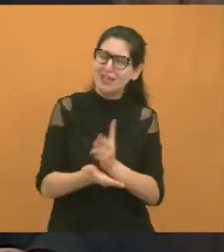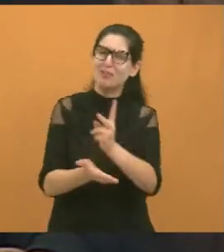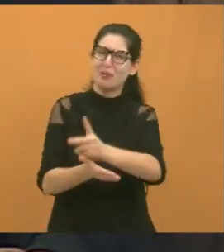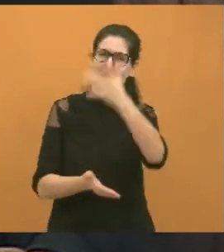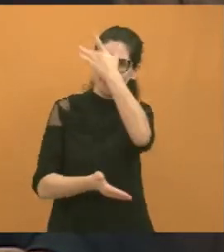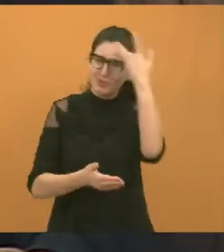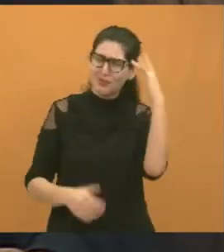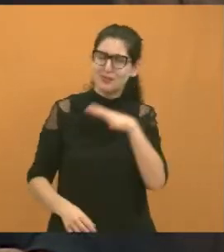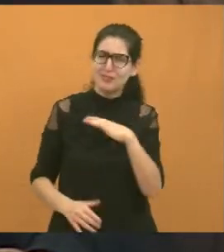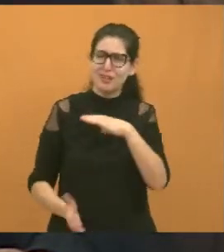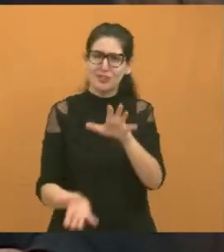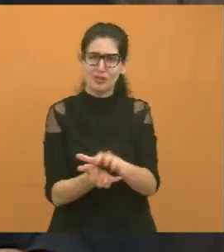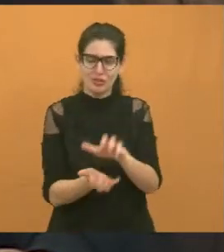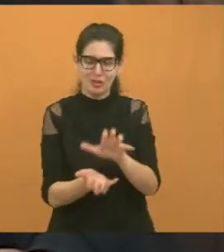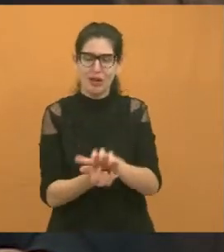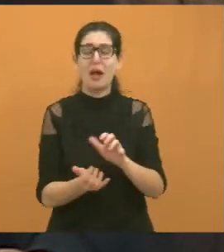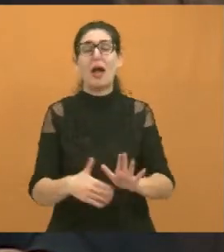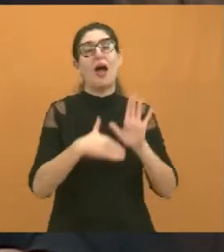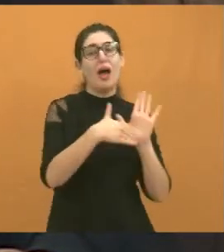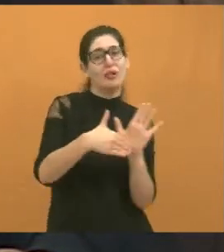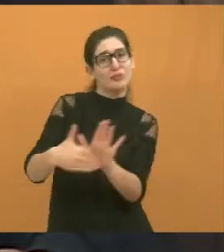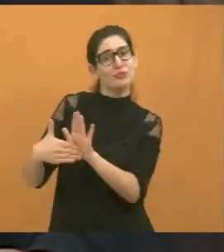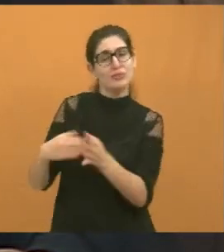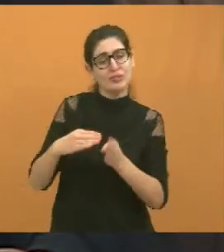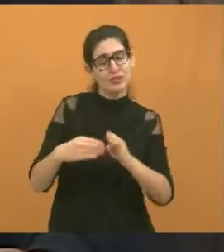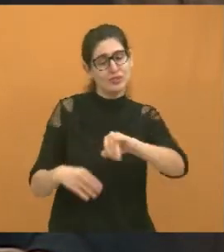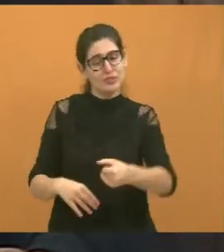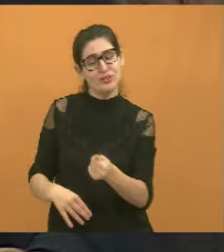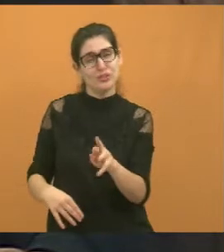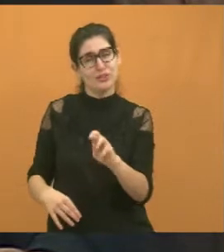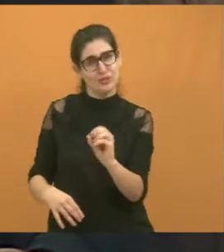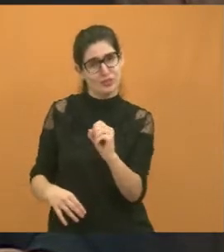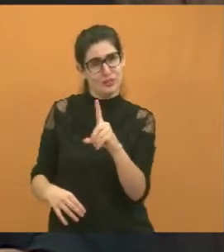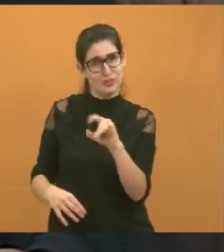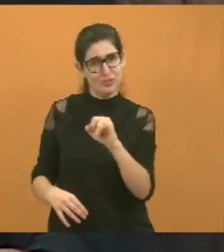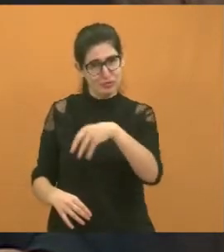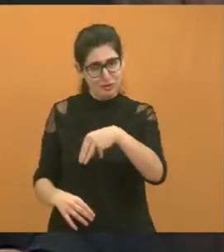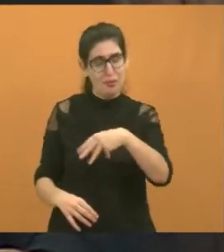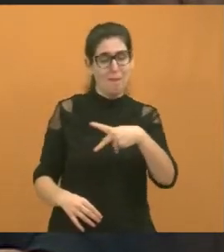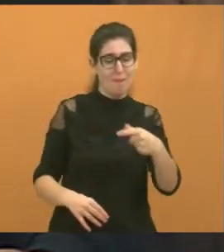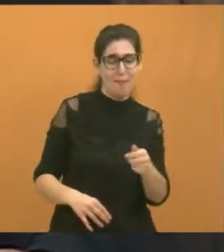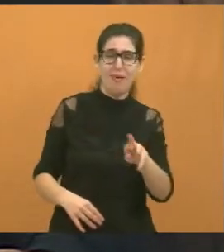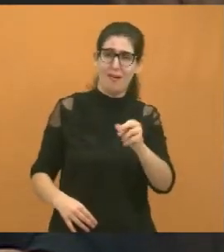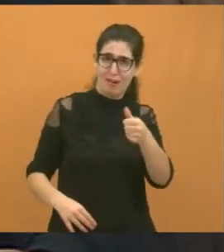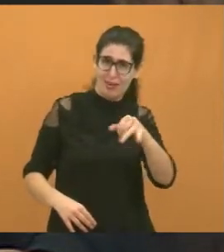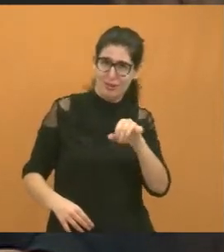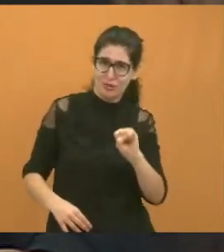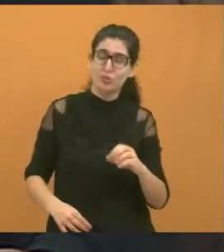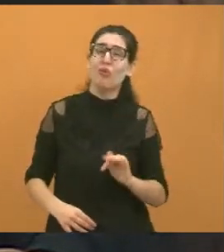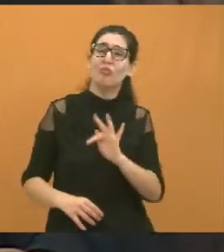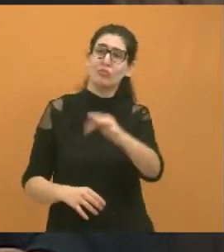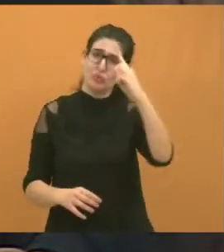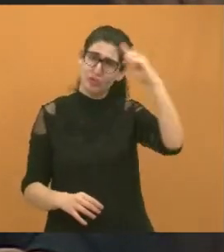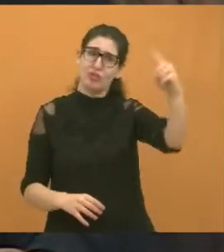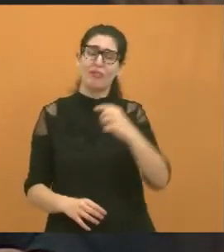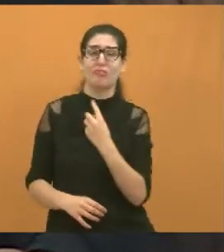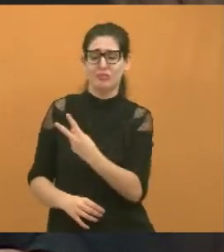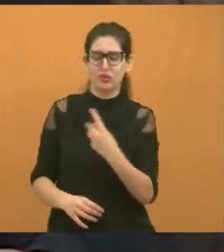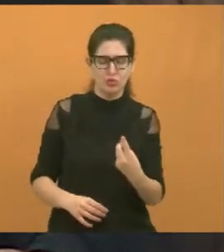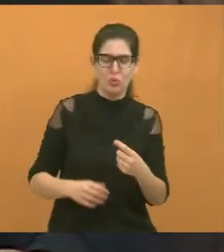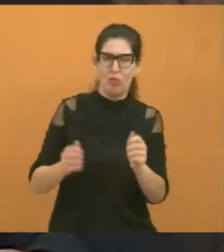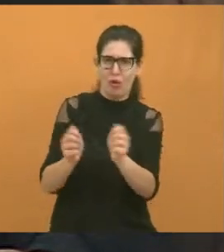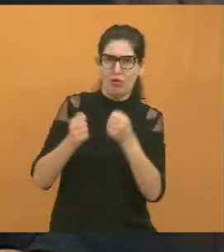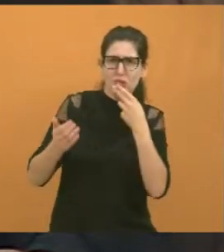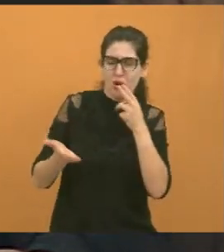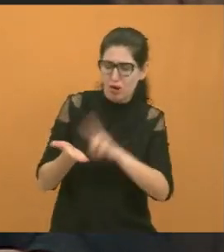Jacareí. Mandou também a sua contribuição para o Jardim Paraíso, bairro onde eu moro. Inclusive, dia 21 vai ser aberto os envelopes para ver qual